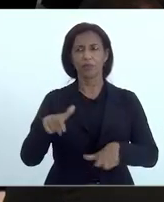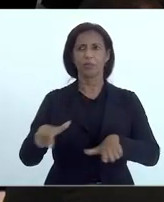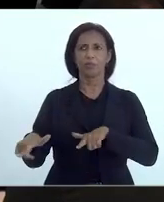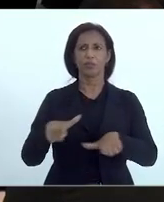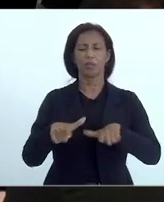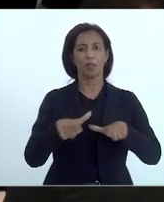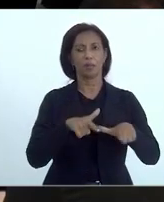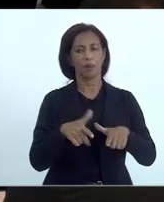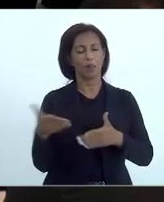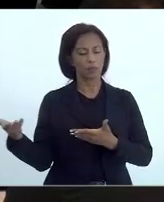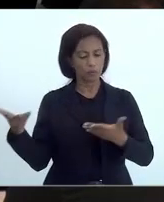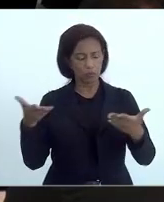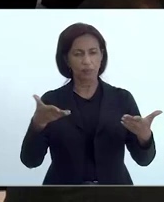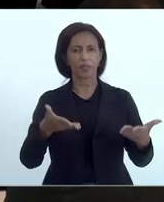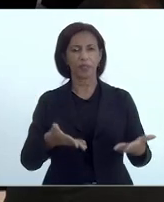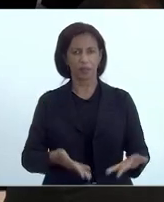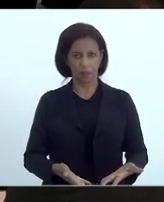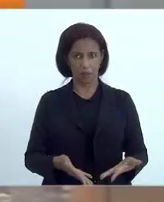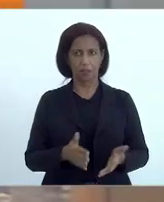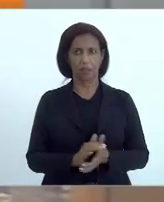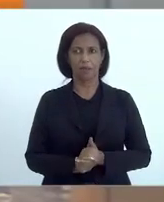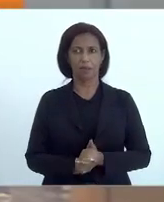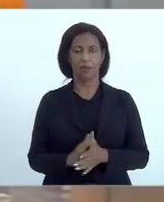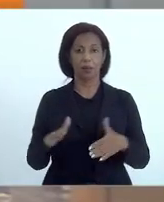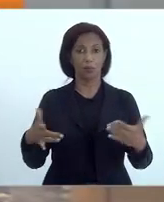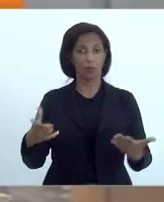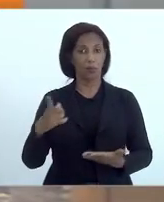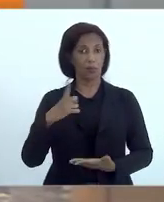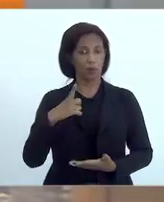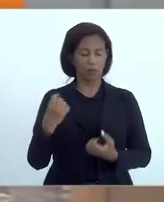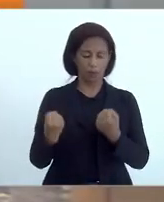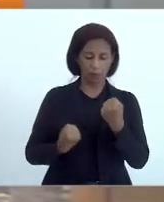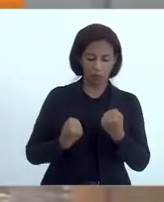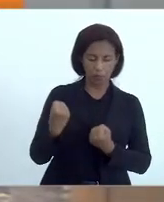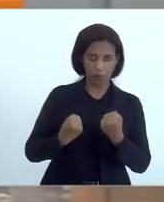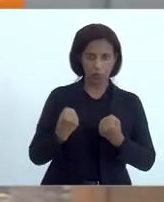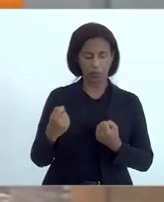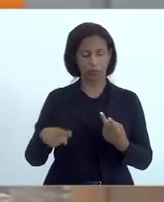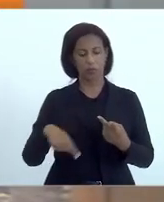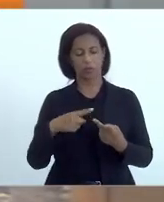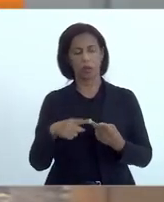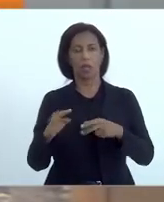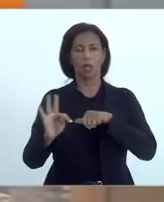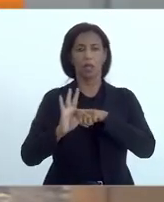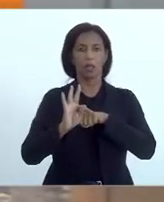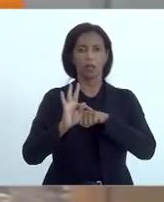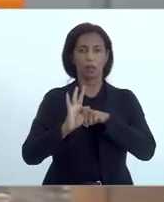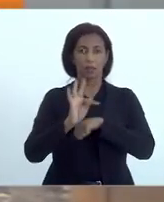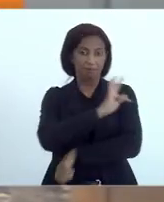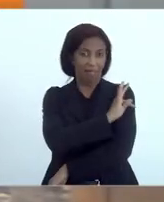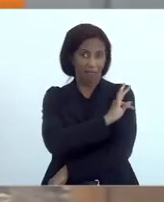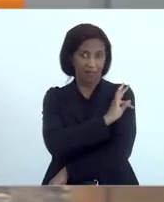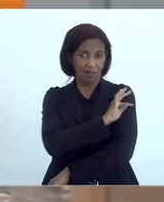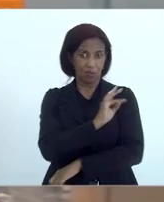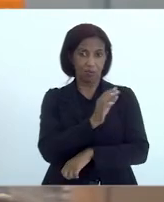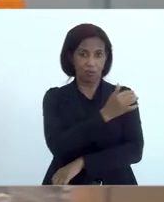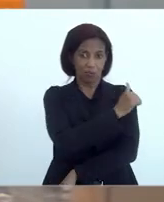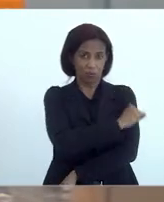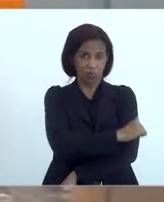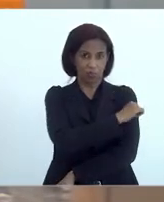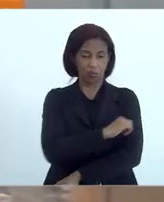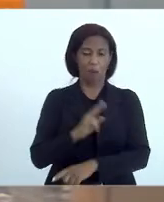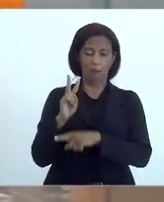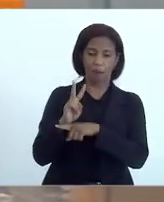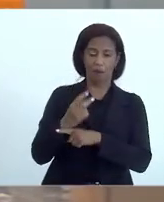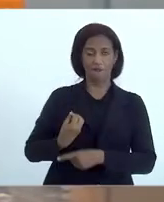Deputado se houve aqui quando a gente tem motoristas quando a gente tem técnico de enfermagem quando a gente tem